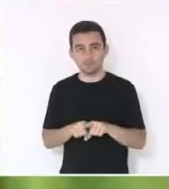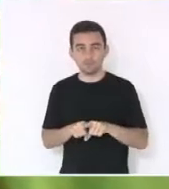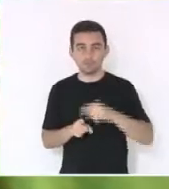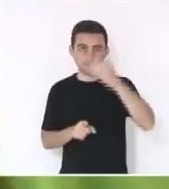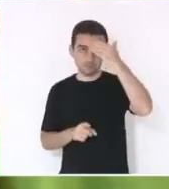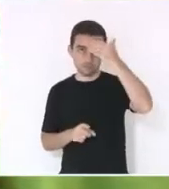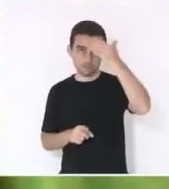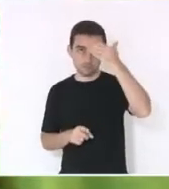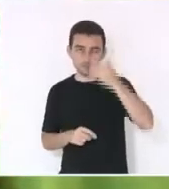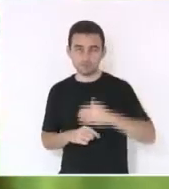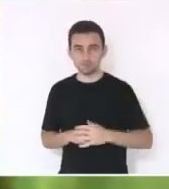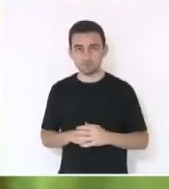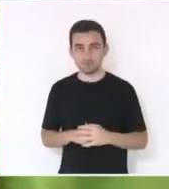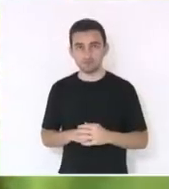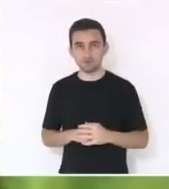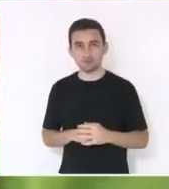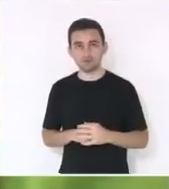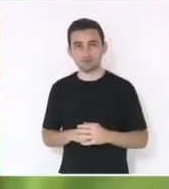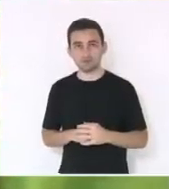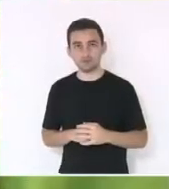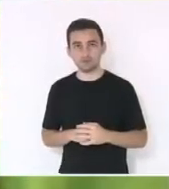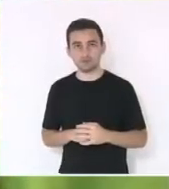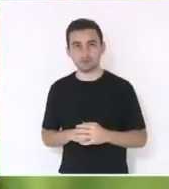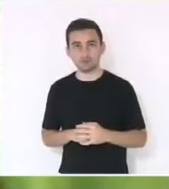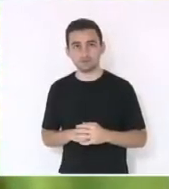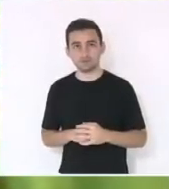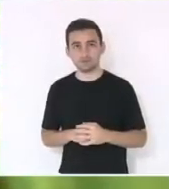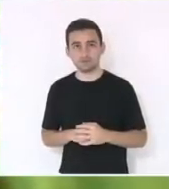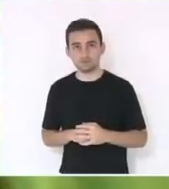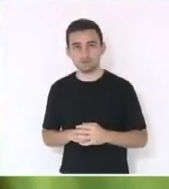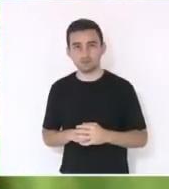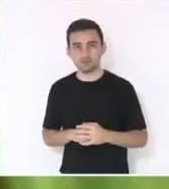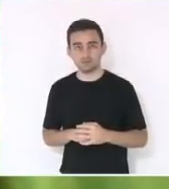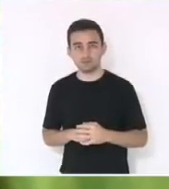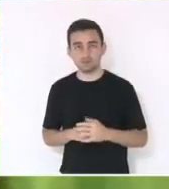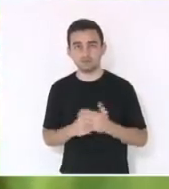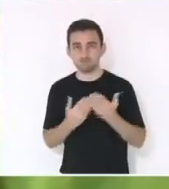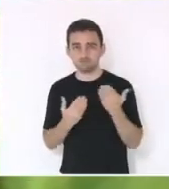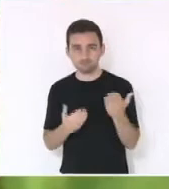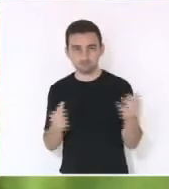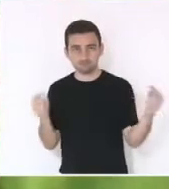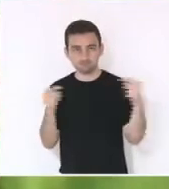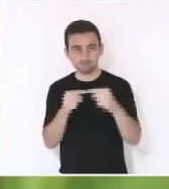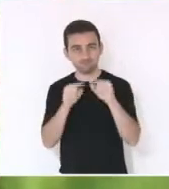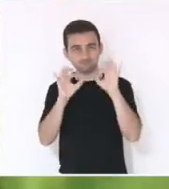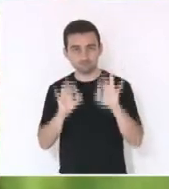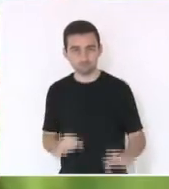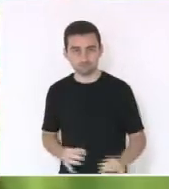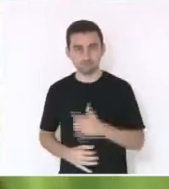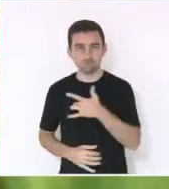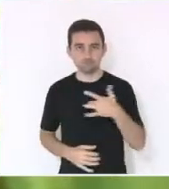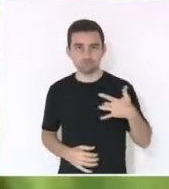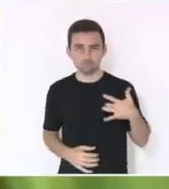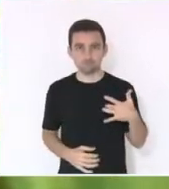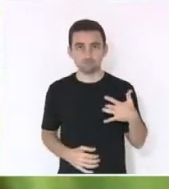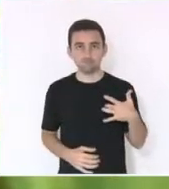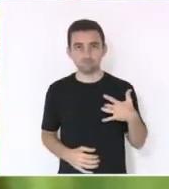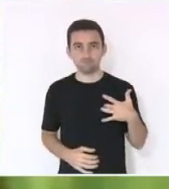Aguiar, fez jus a um segmento da saúde que muito se